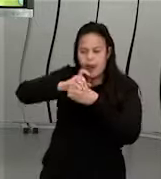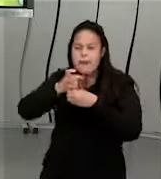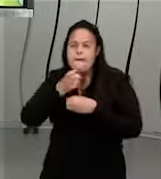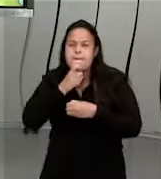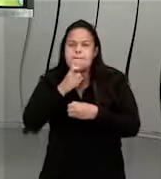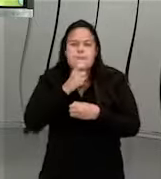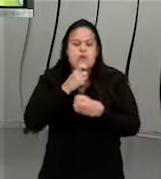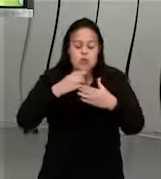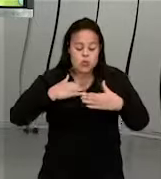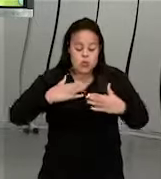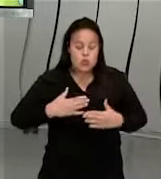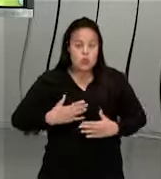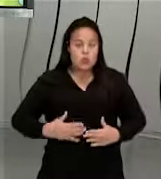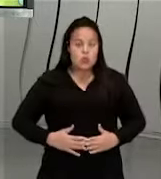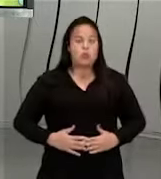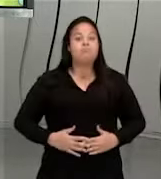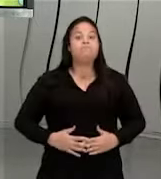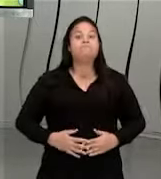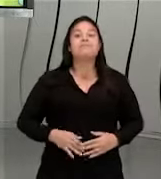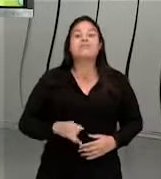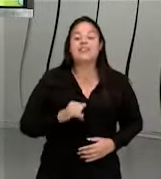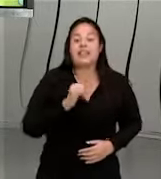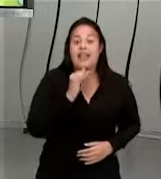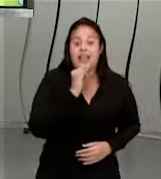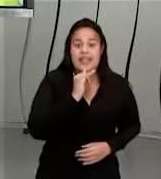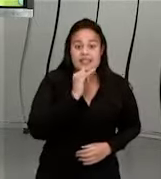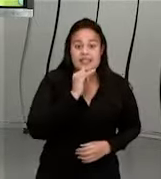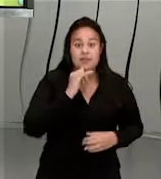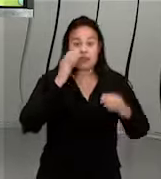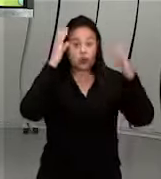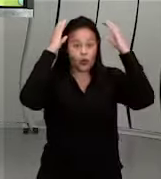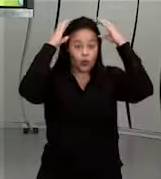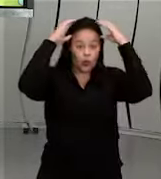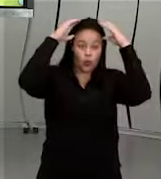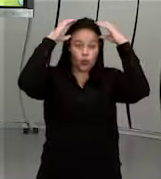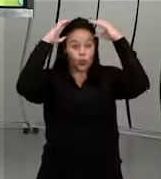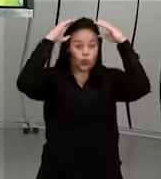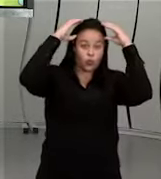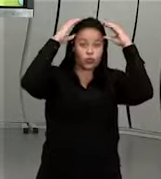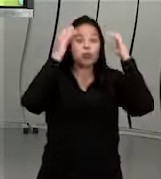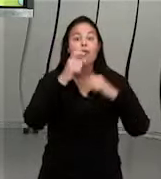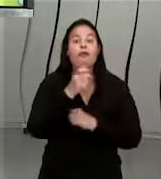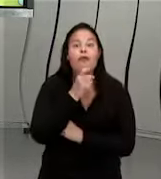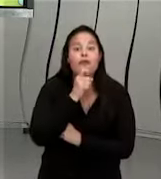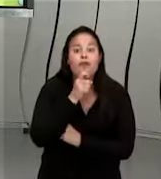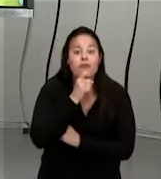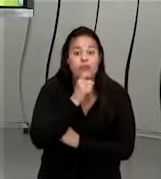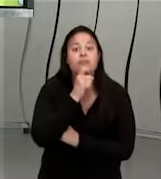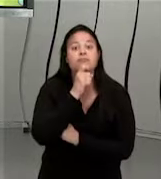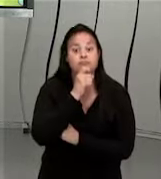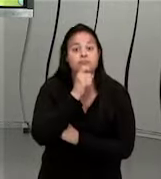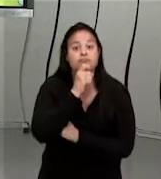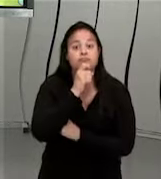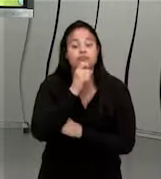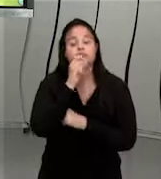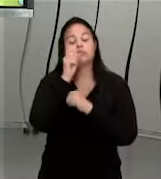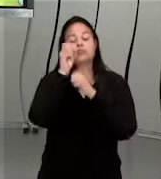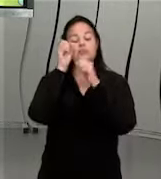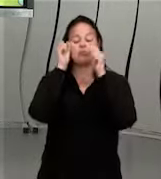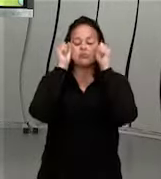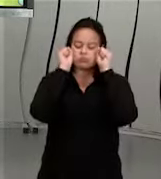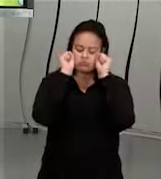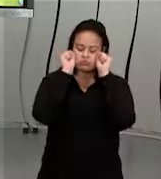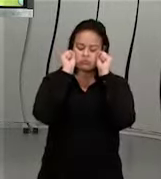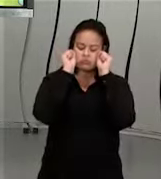Por exemplo, os ursos polares. Os ursos polares, eles hibernam uma grande